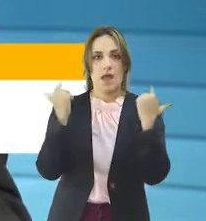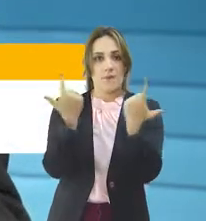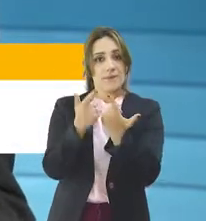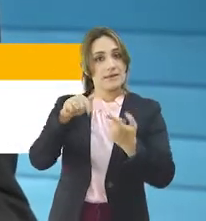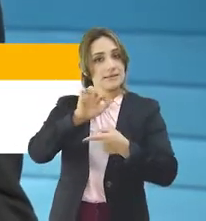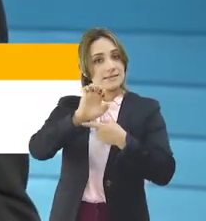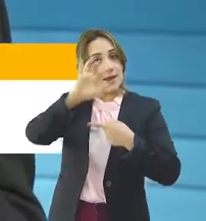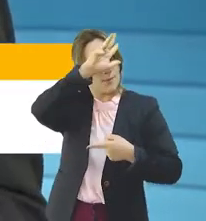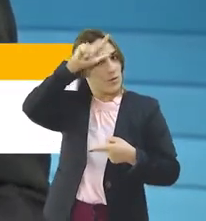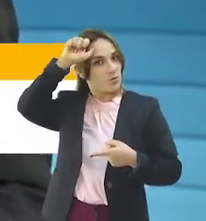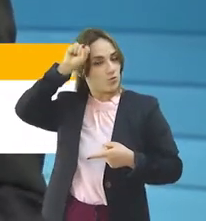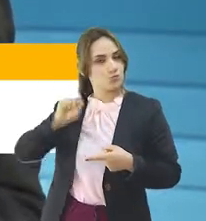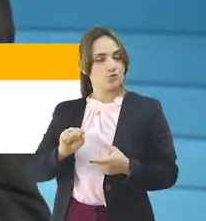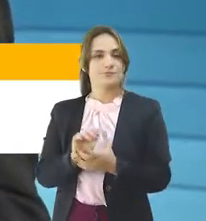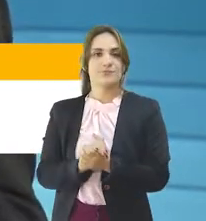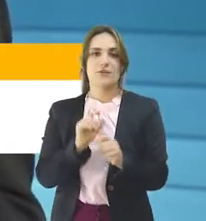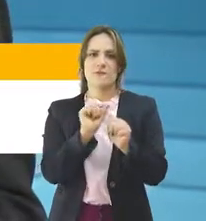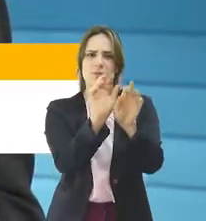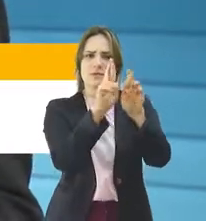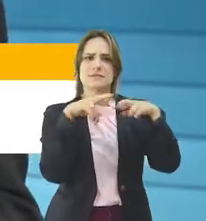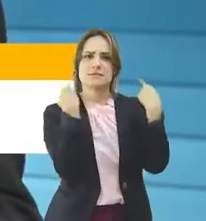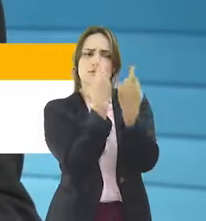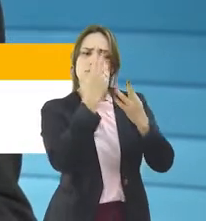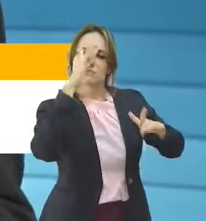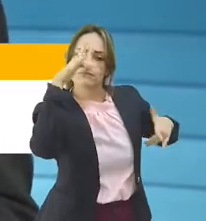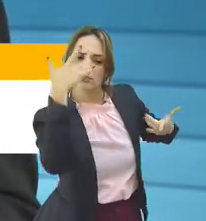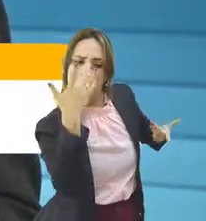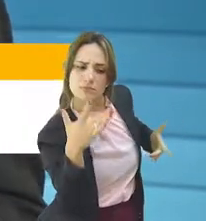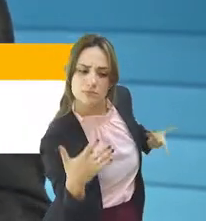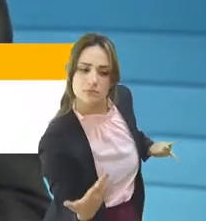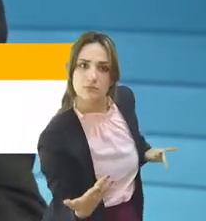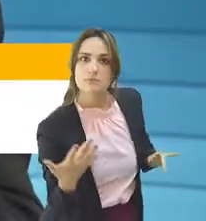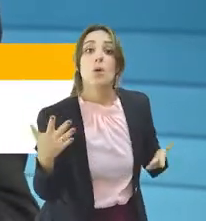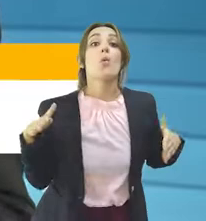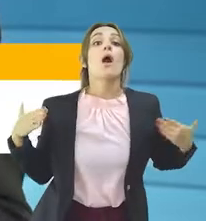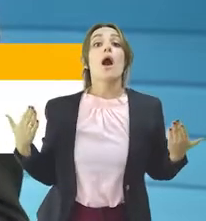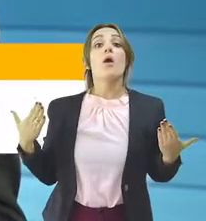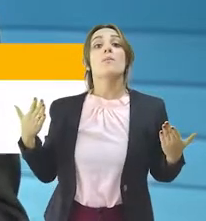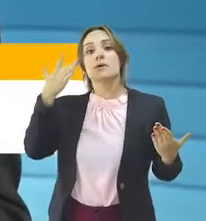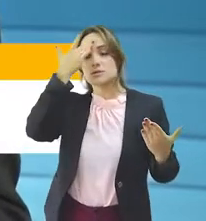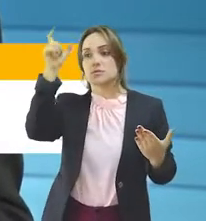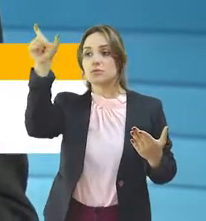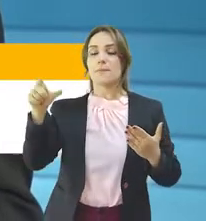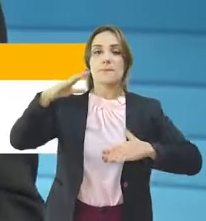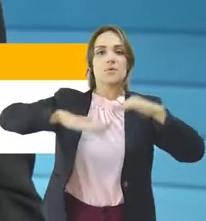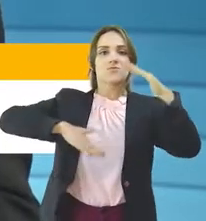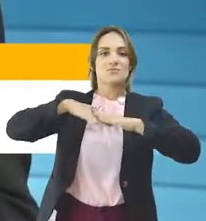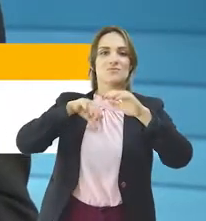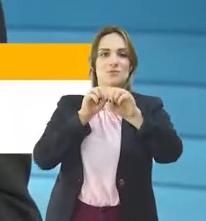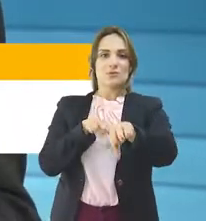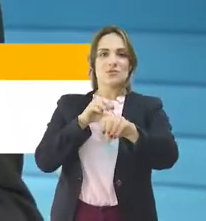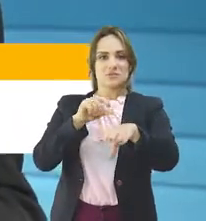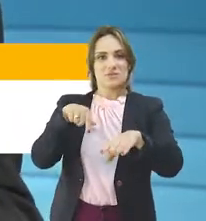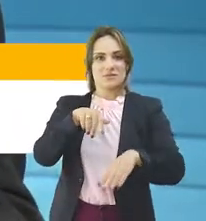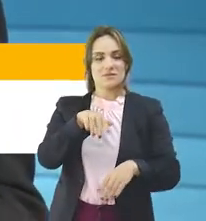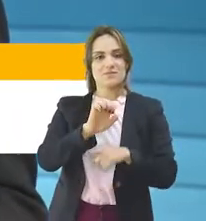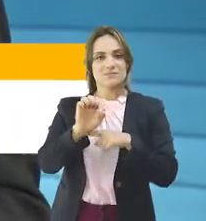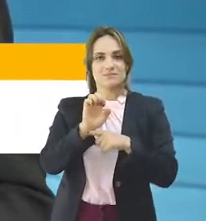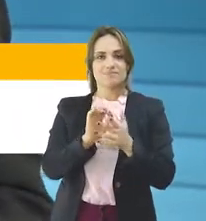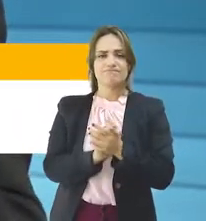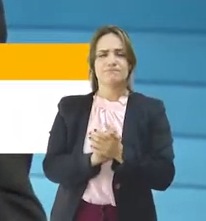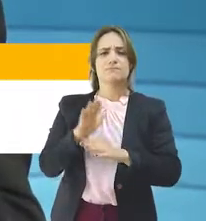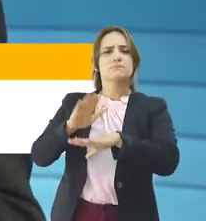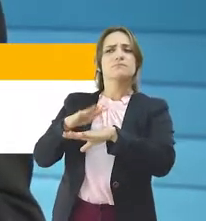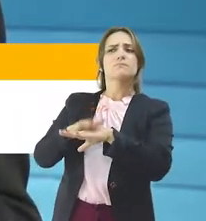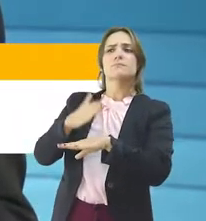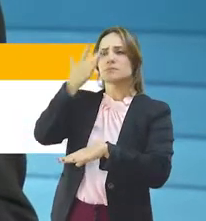A Assembleia Legislativa de Mato Grosso do Sul promoveu uma sessão solene em homenagem aos profissionais da educação no estado. O evento, proposto